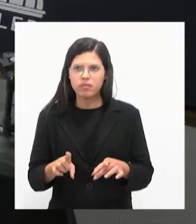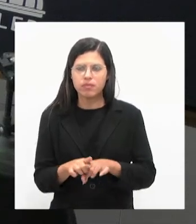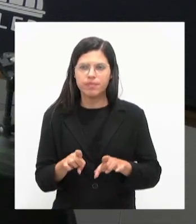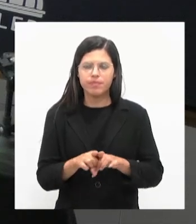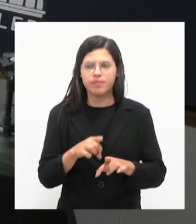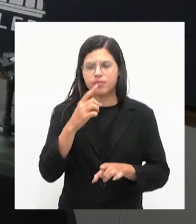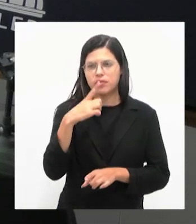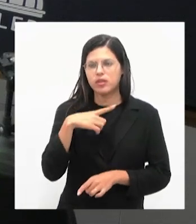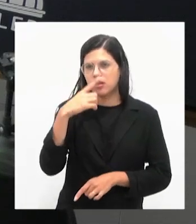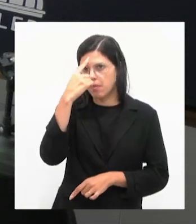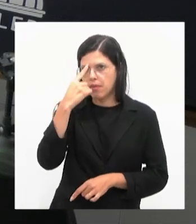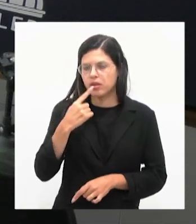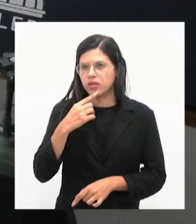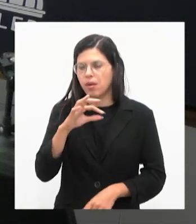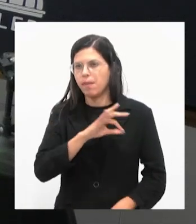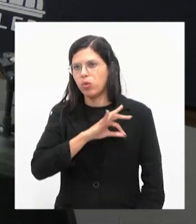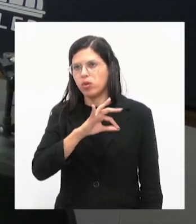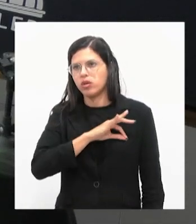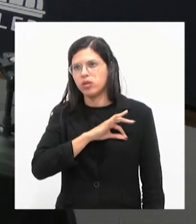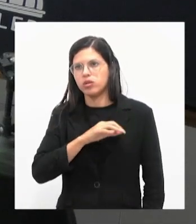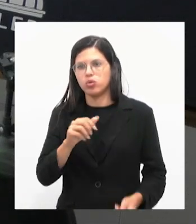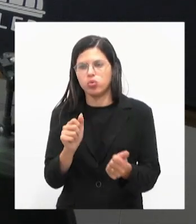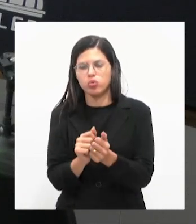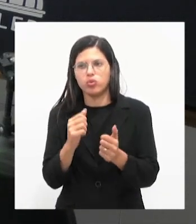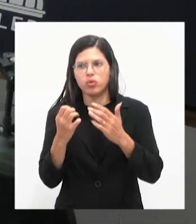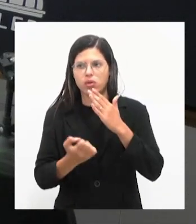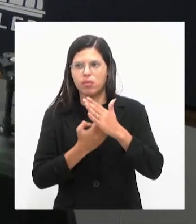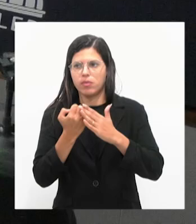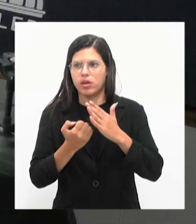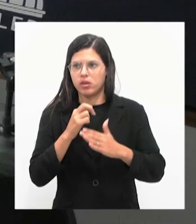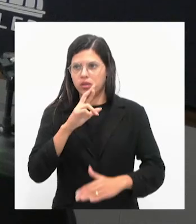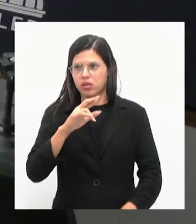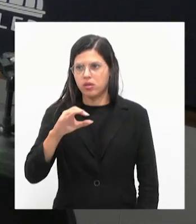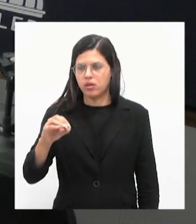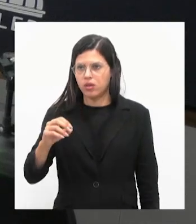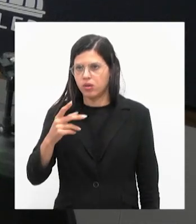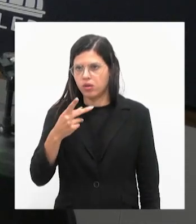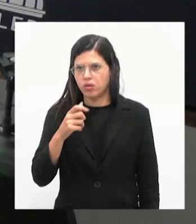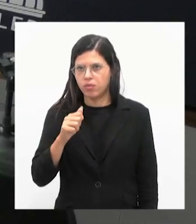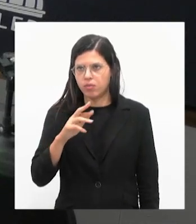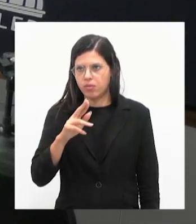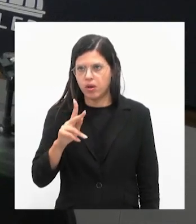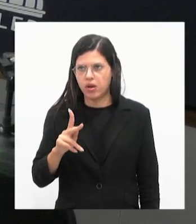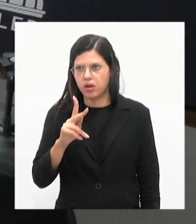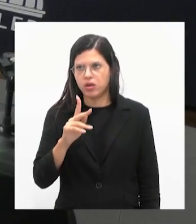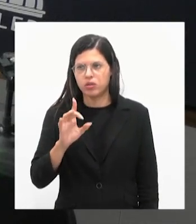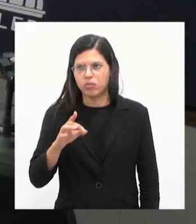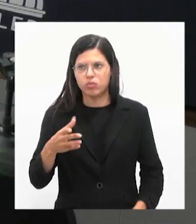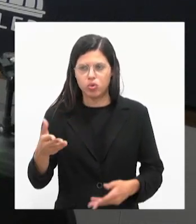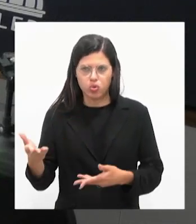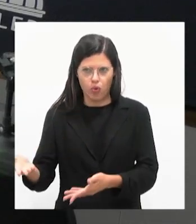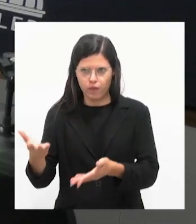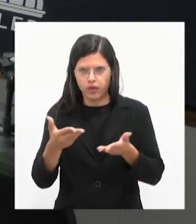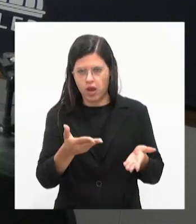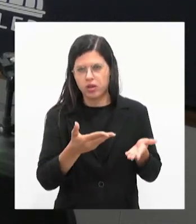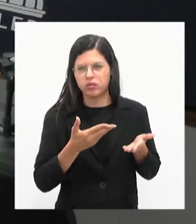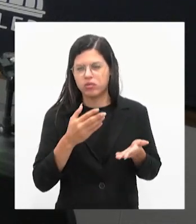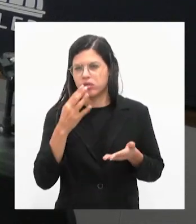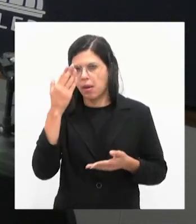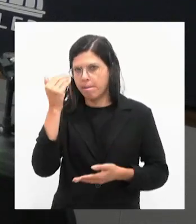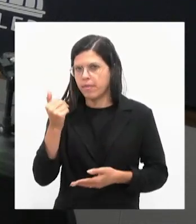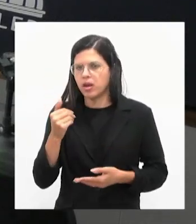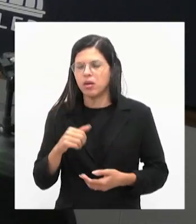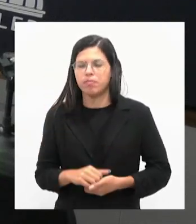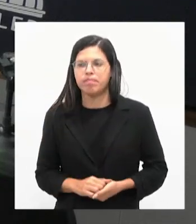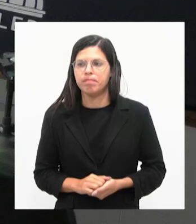lá, apreendendo esse veículo junto com a empresa Rio Parque, só para os convidados aqui tomarem conhecimento. Eu só queria que o